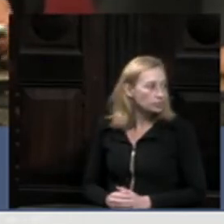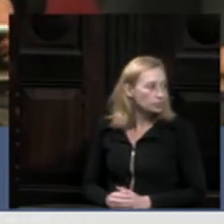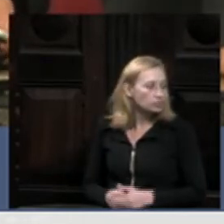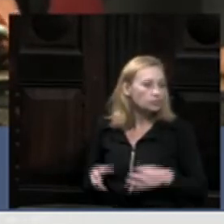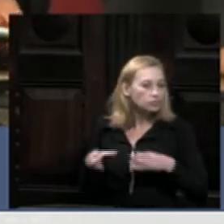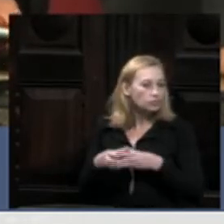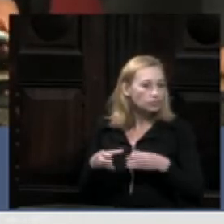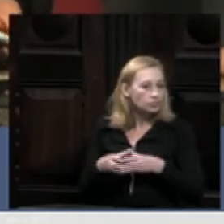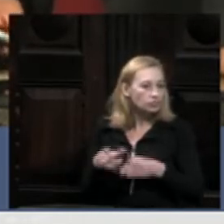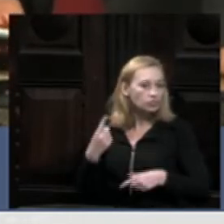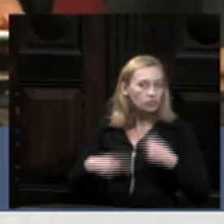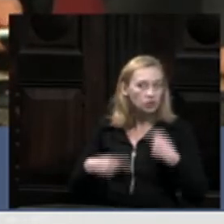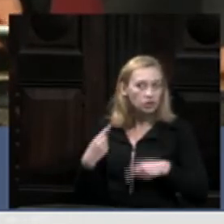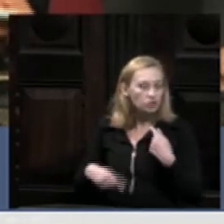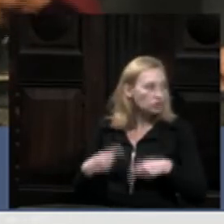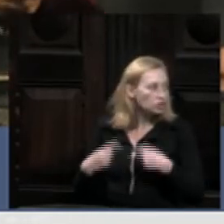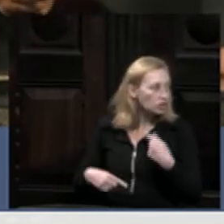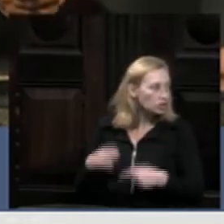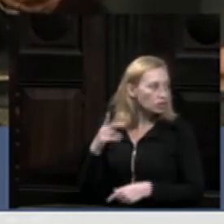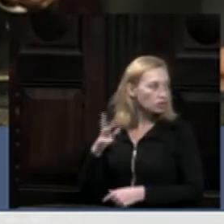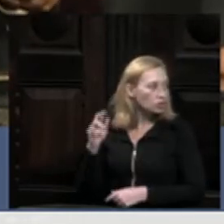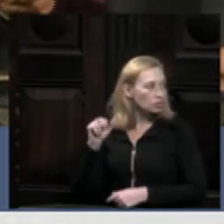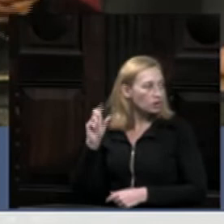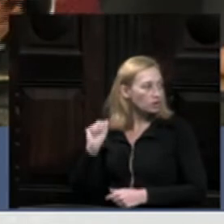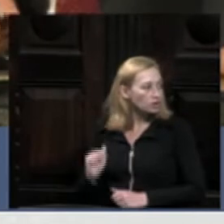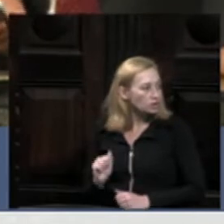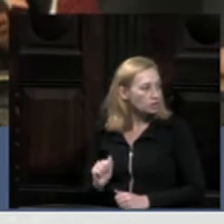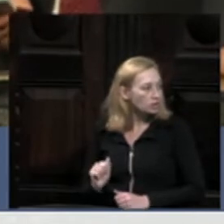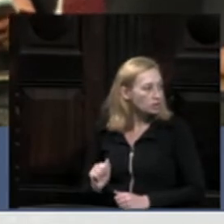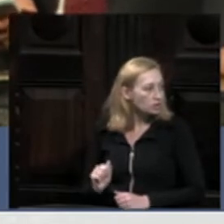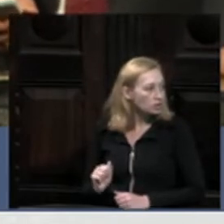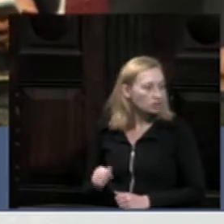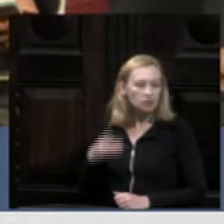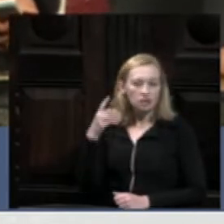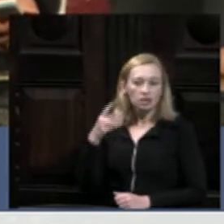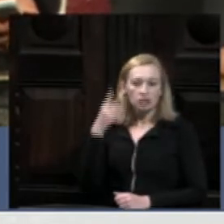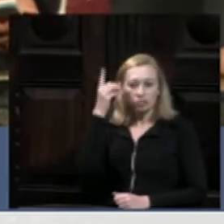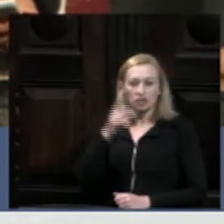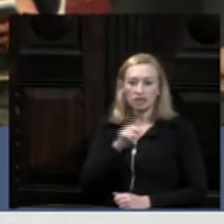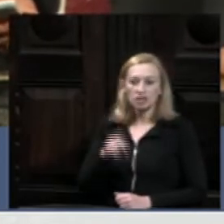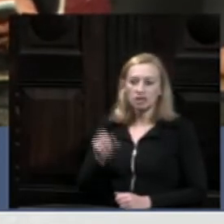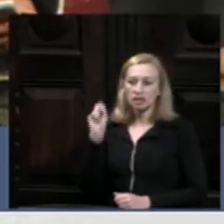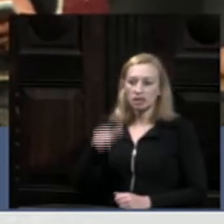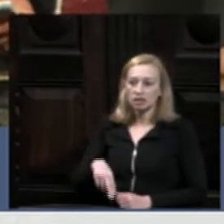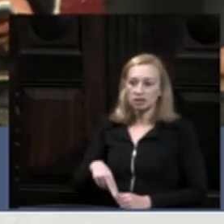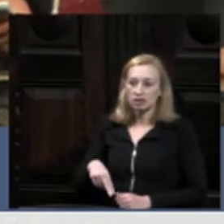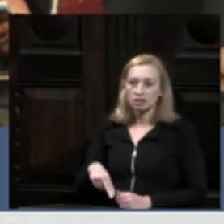Pela Comissão de Políticas Urbana, Habitação e Assuntos Fundiários, deputada Zeidan.